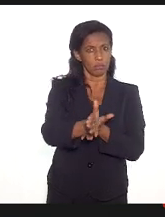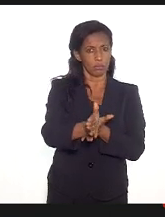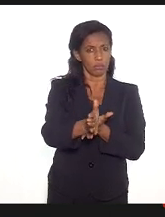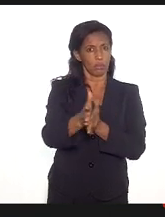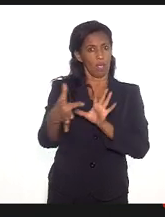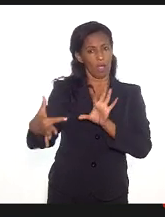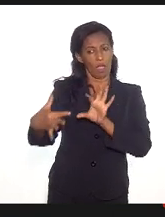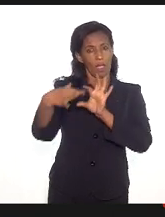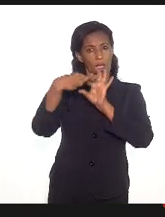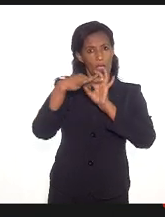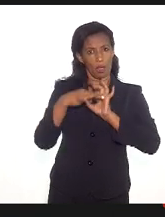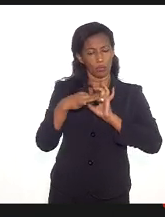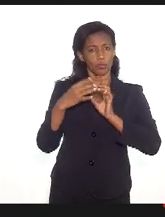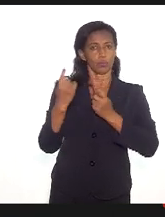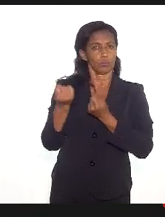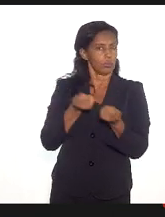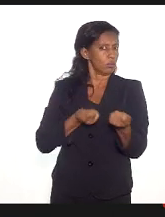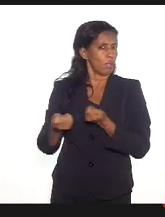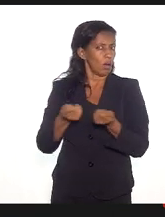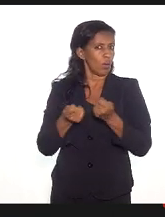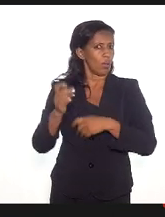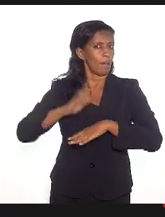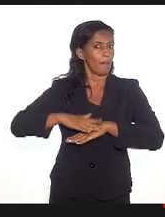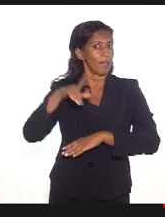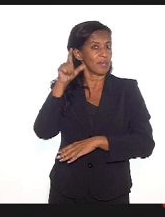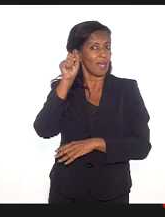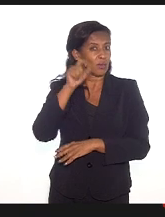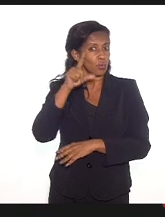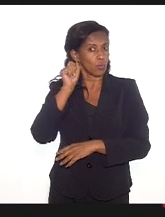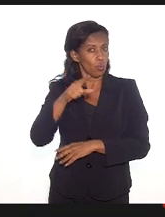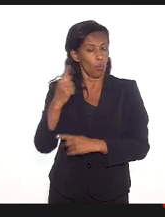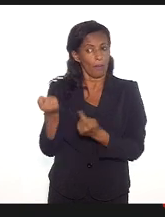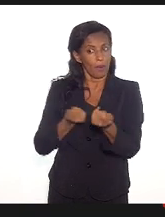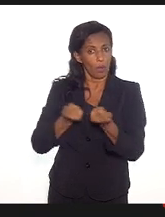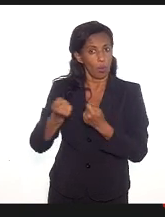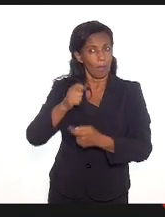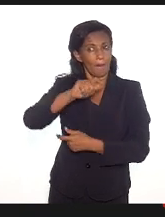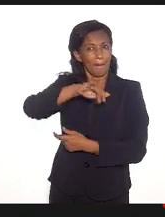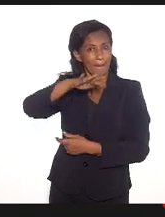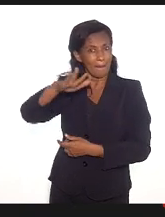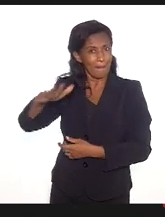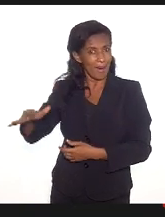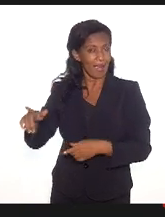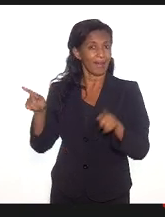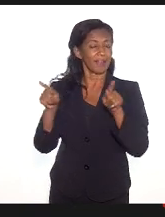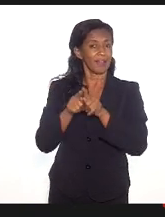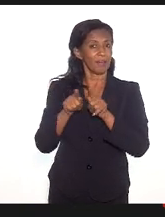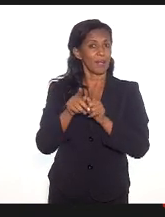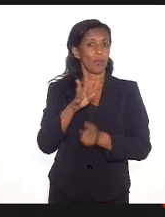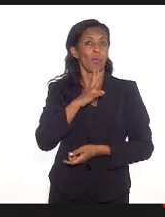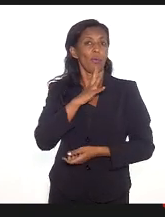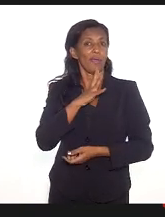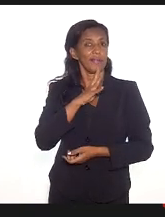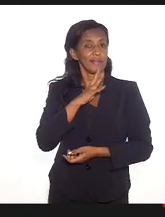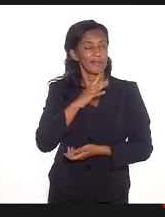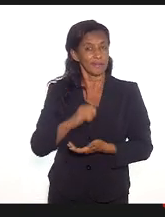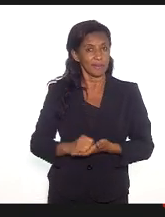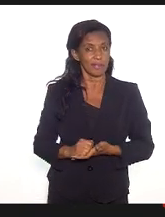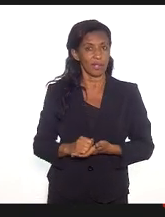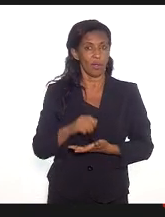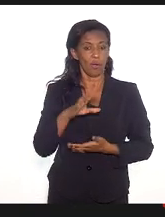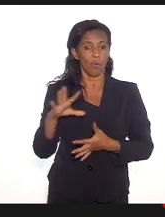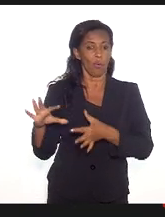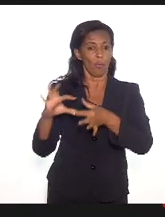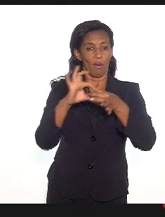Elos por uma economia mais azul, uma economia do mar. A economia do mar também é conhecida como economia azul.